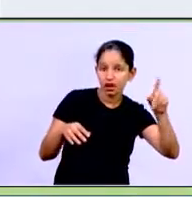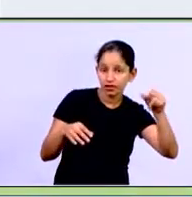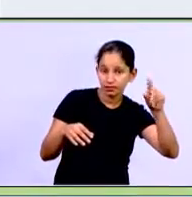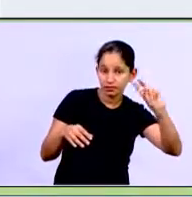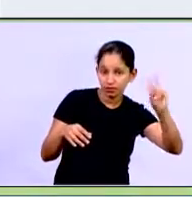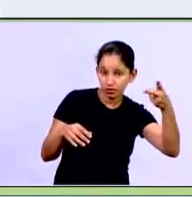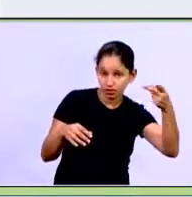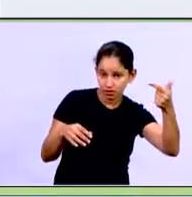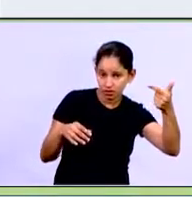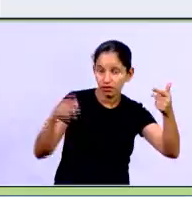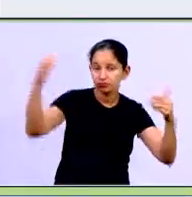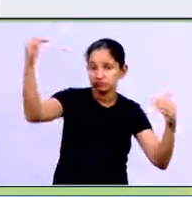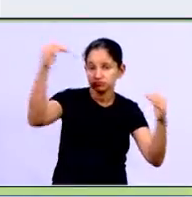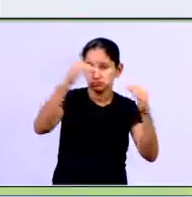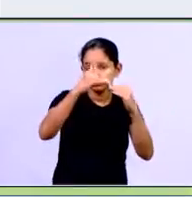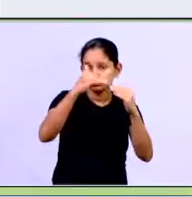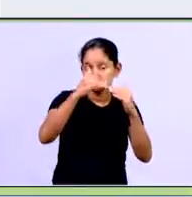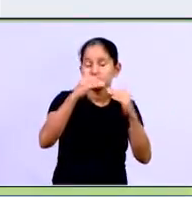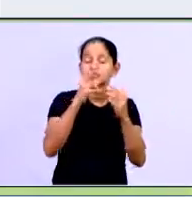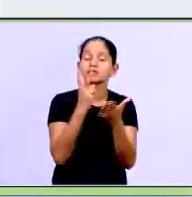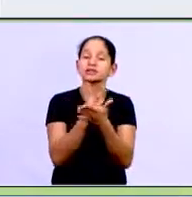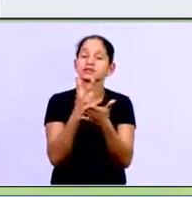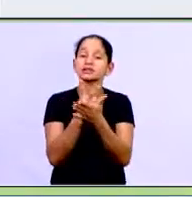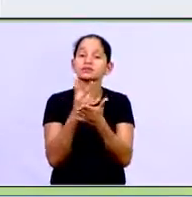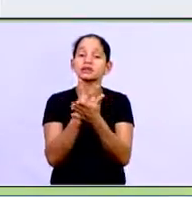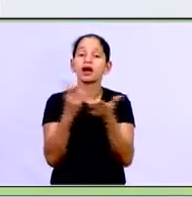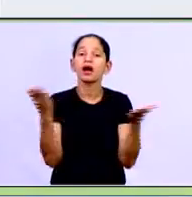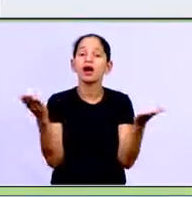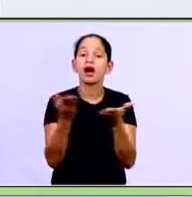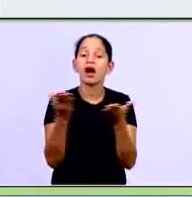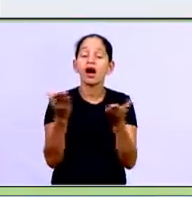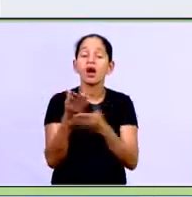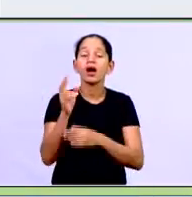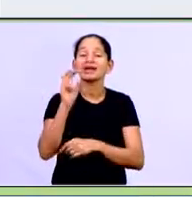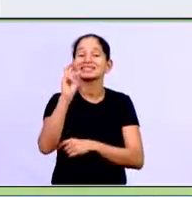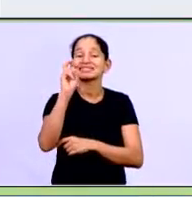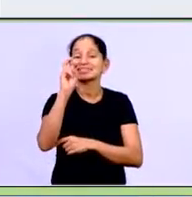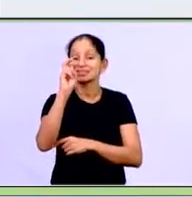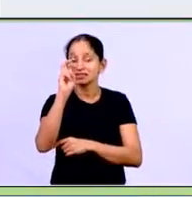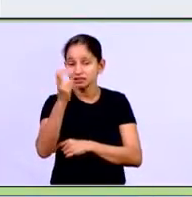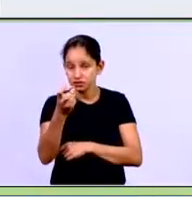mais 7.800 e poucos reais. Só estou devendo agora